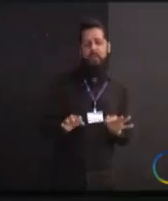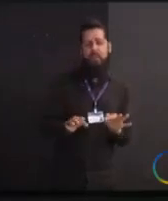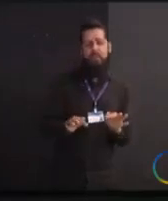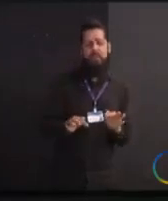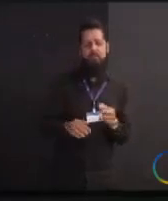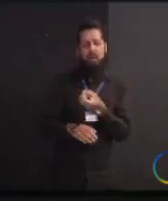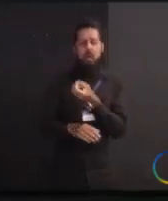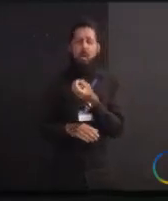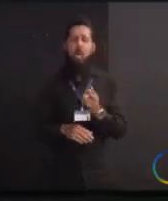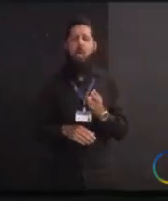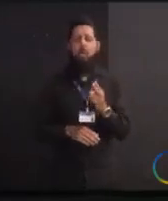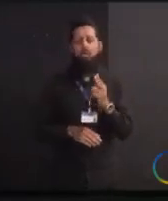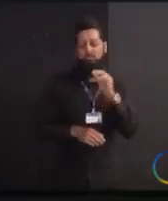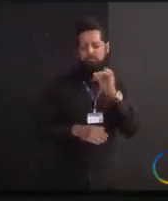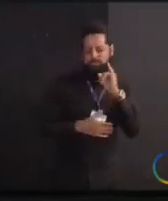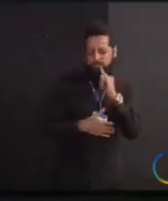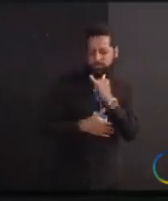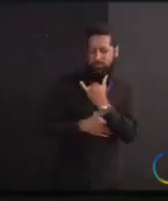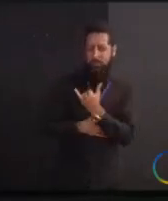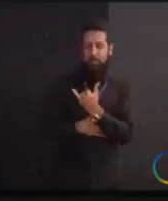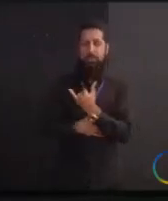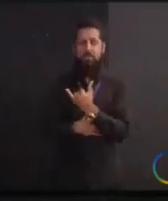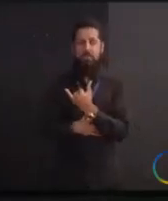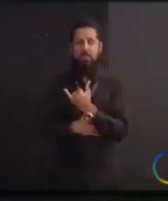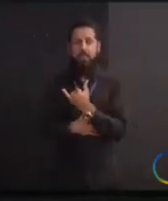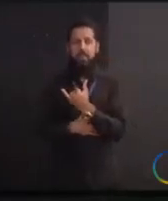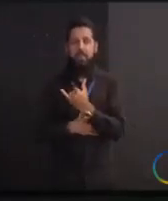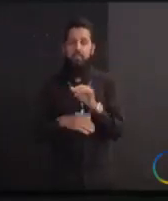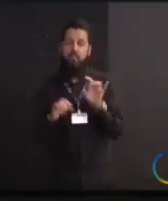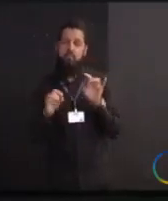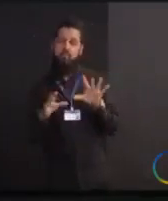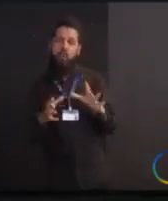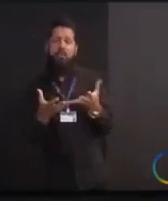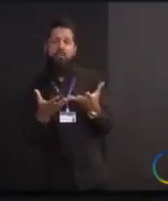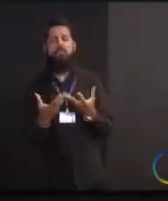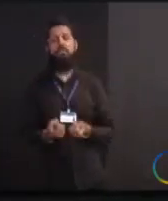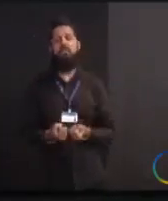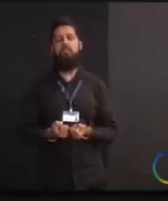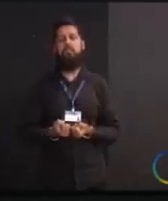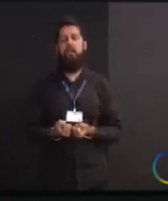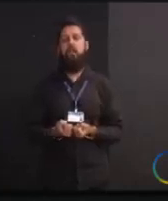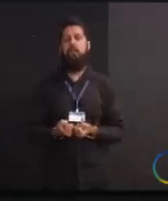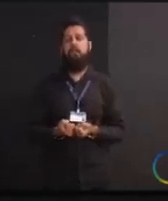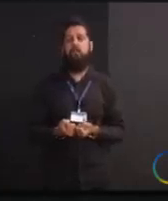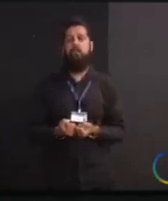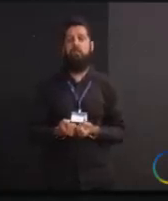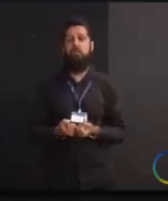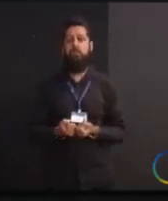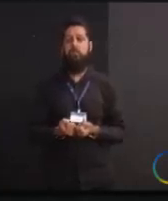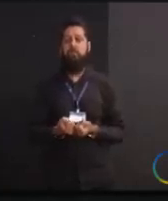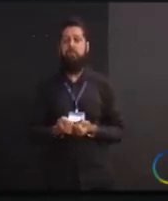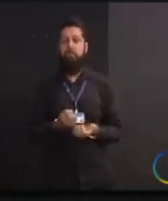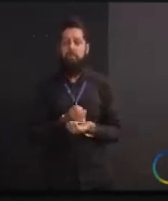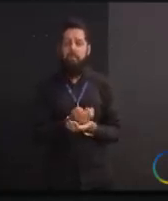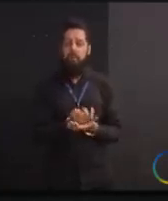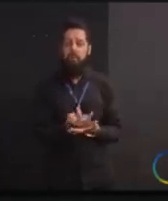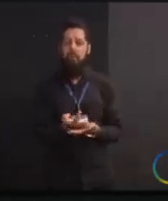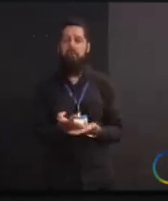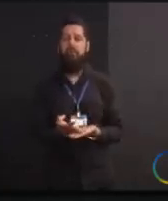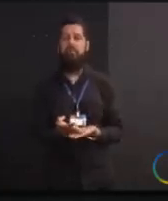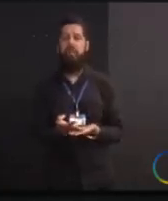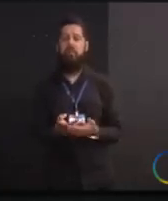tanta infelicidade? Na sabedoria do Evangelho, amar a Deus acima